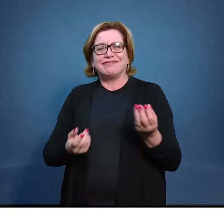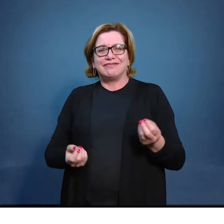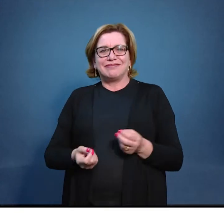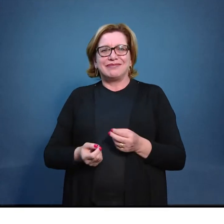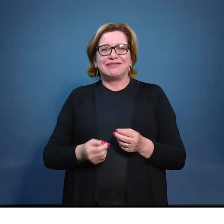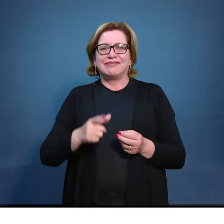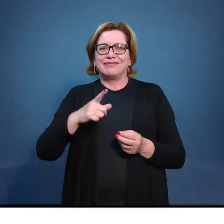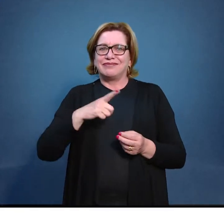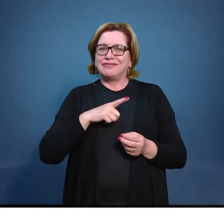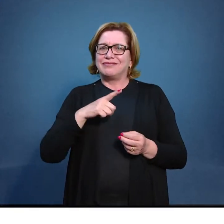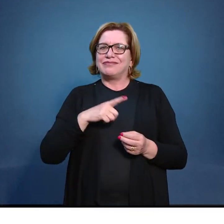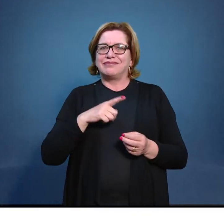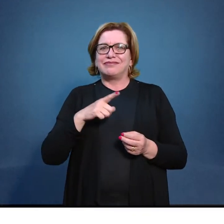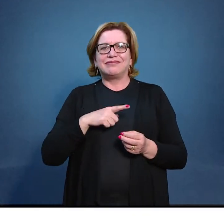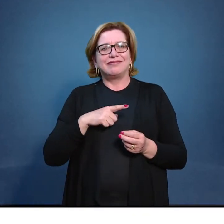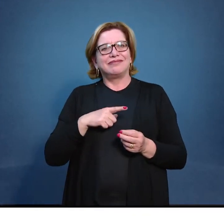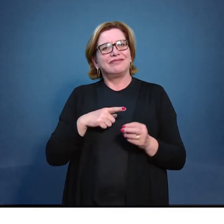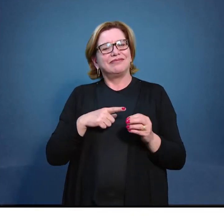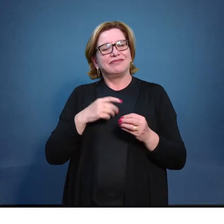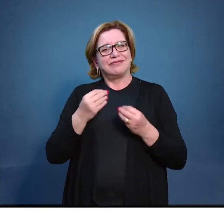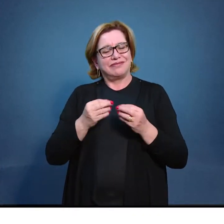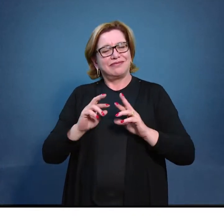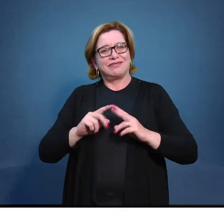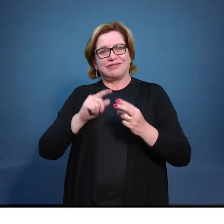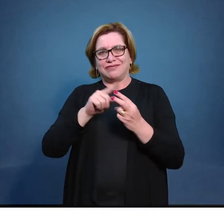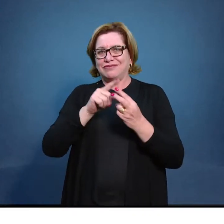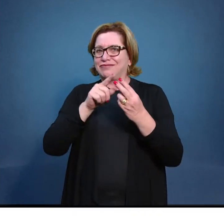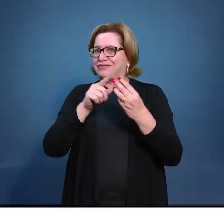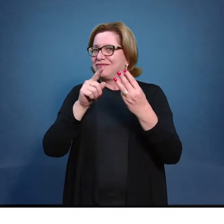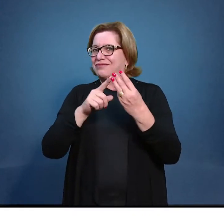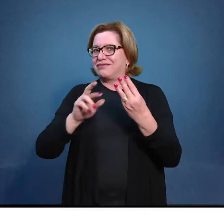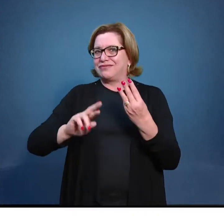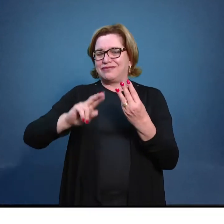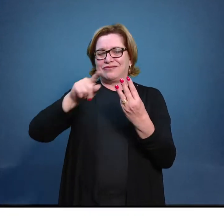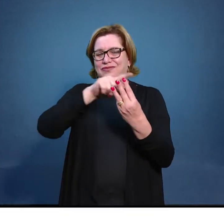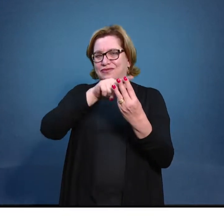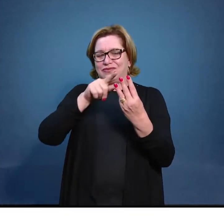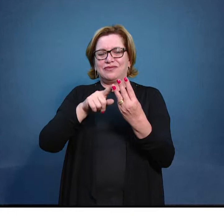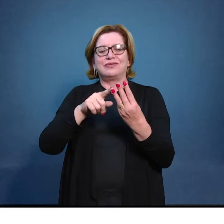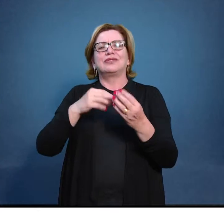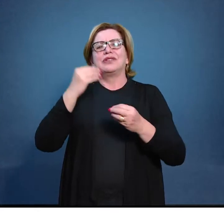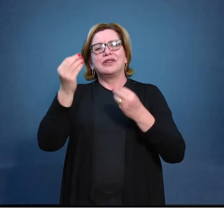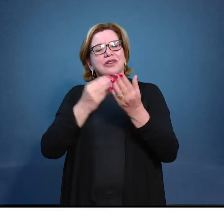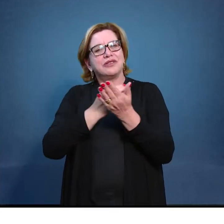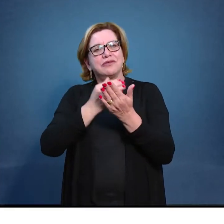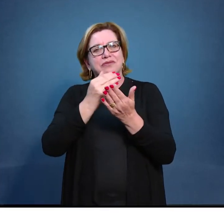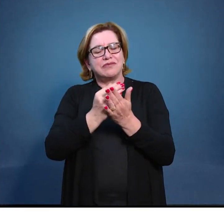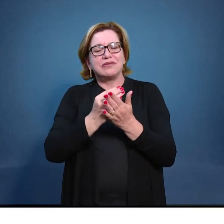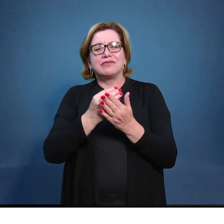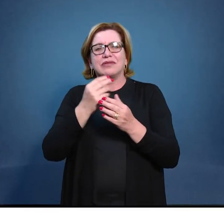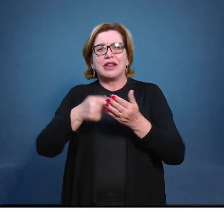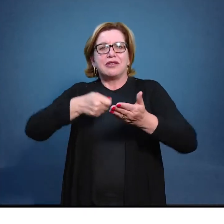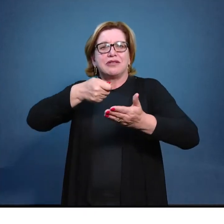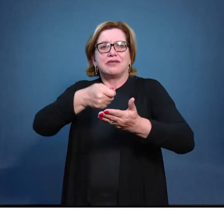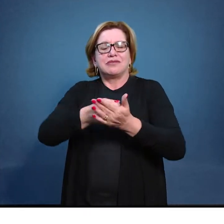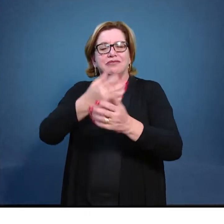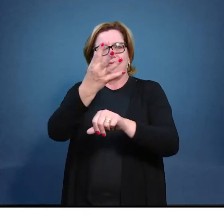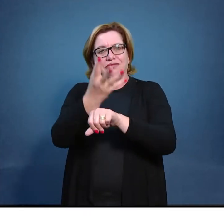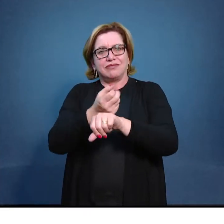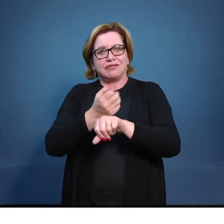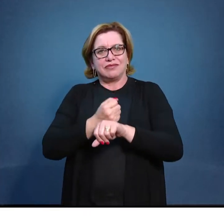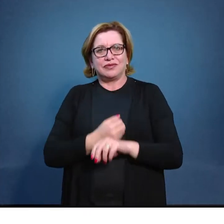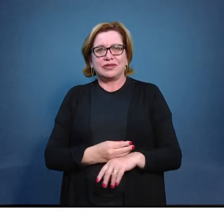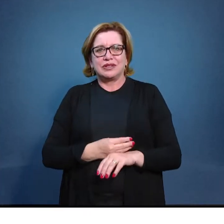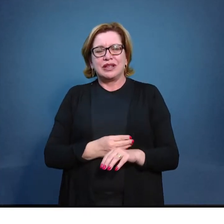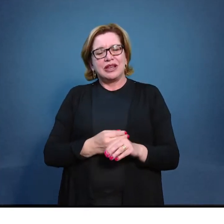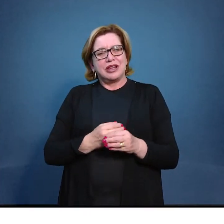temos essa distinção. Quando nasce a obrigação tributária? A obrigação tributária nasce